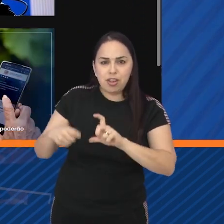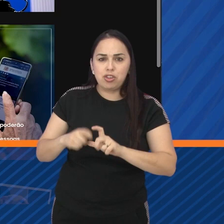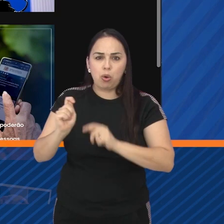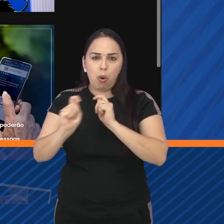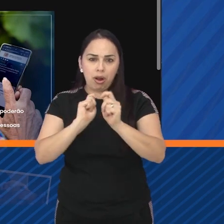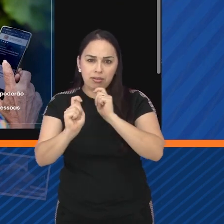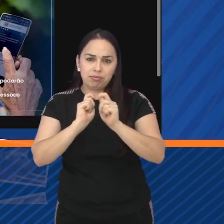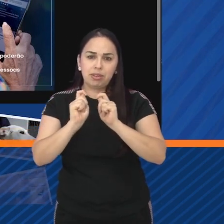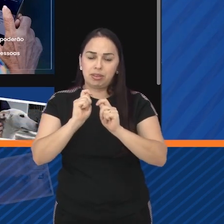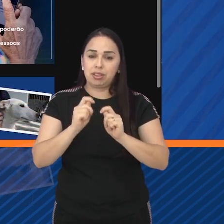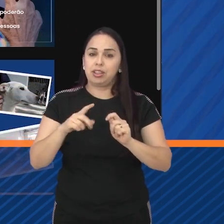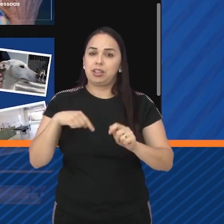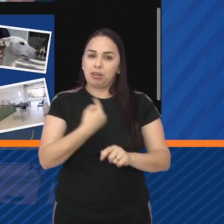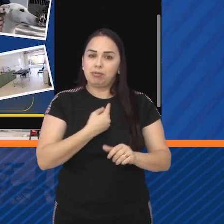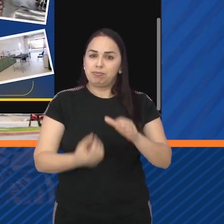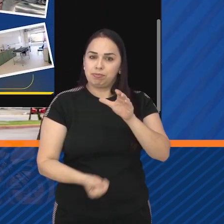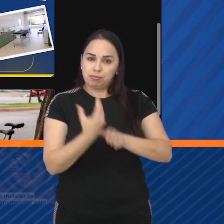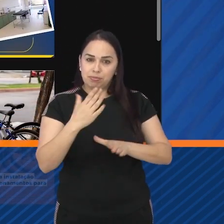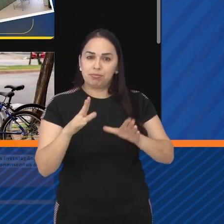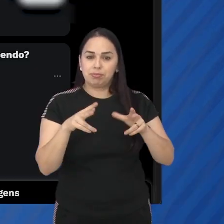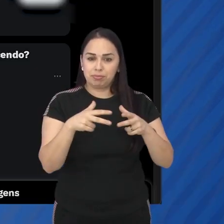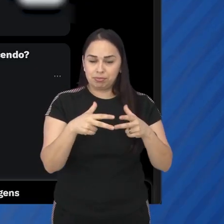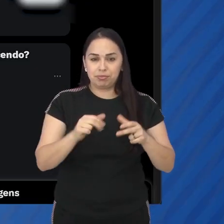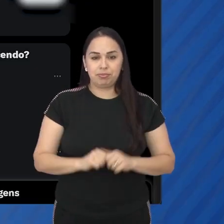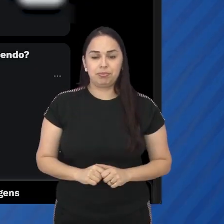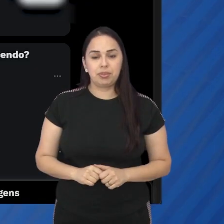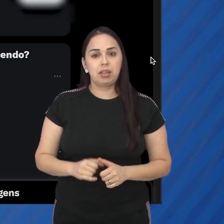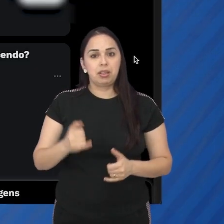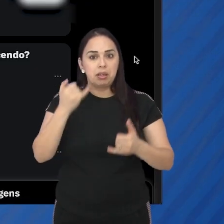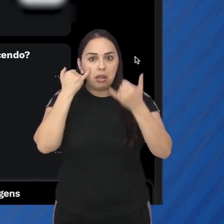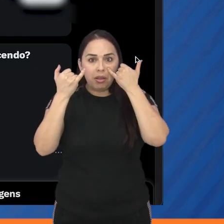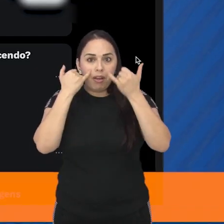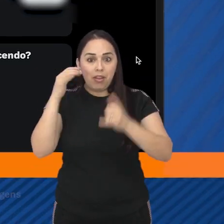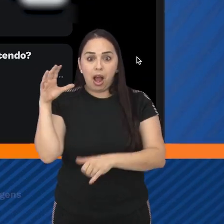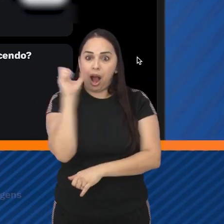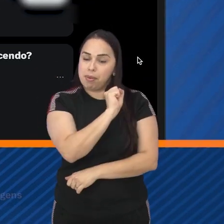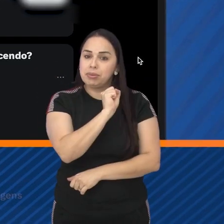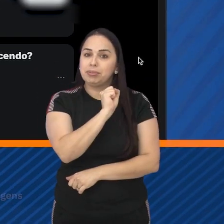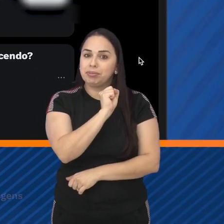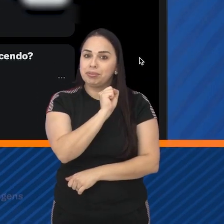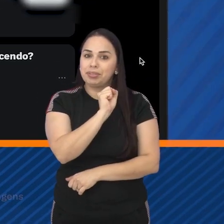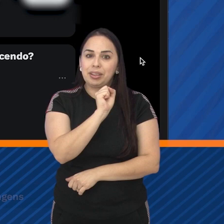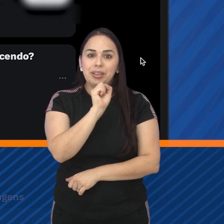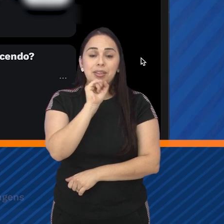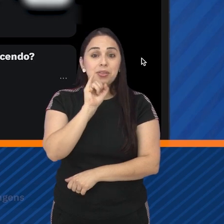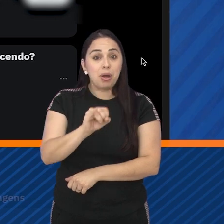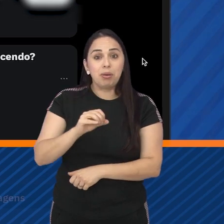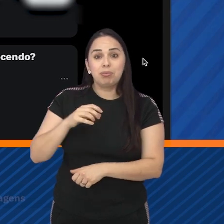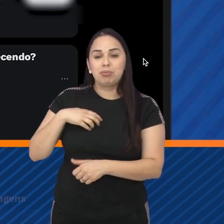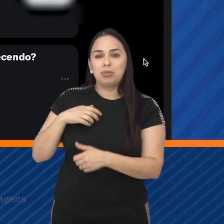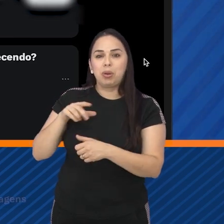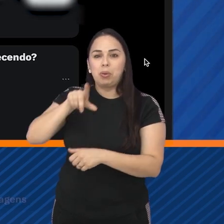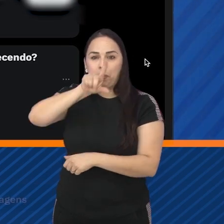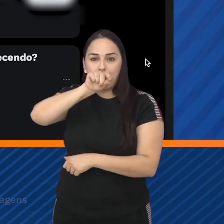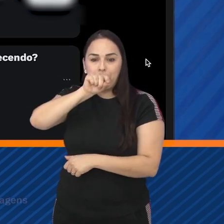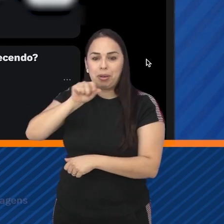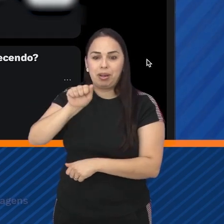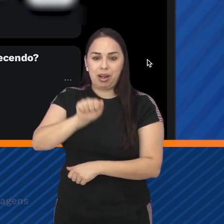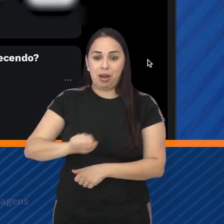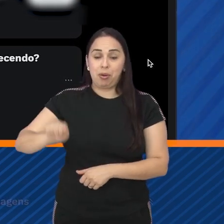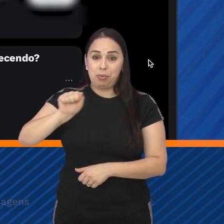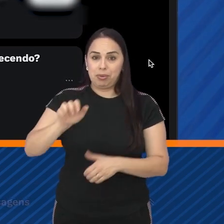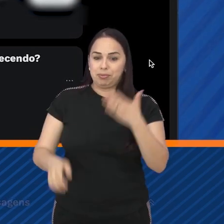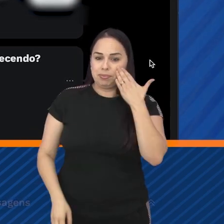com reportagens produzidas pela TV Câmara. E para quem quiser informação rápida e fácil, é só seguir o nosso